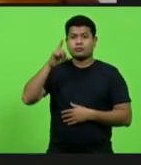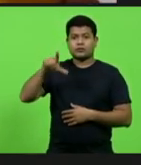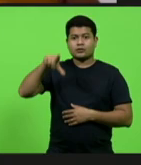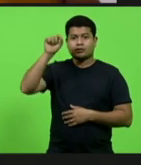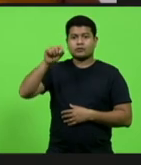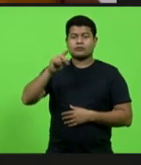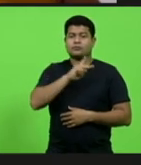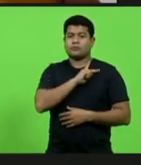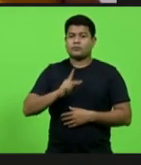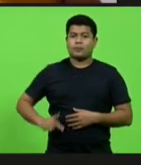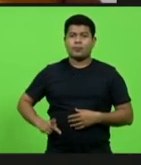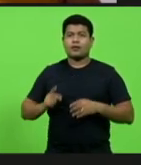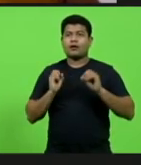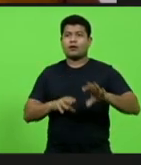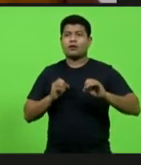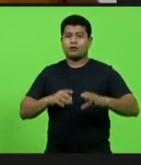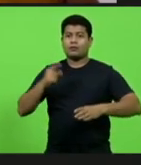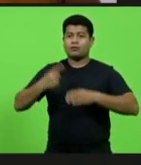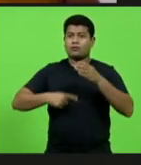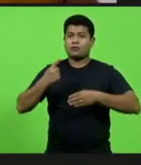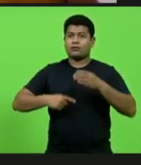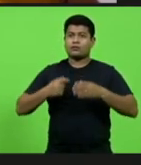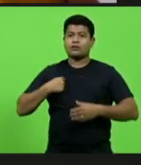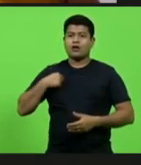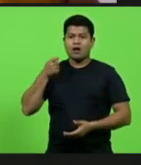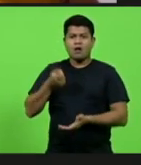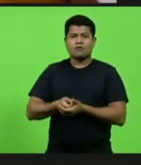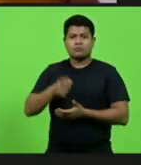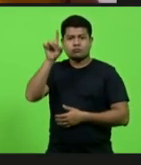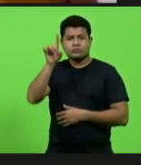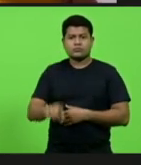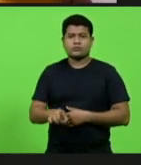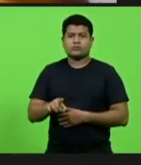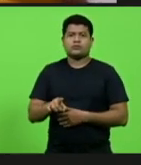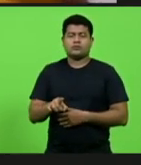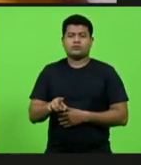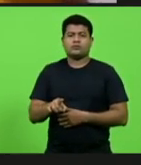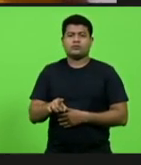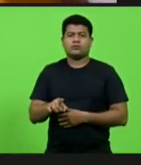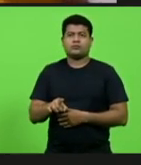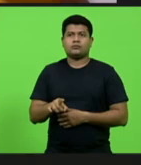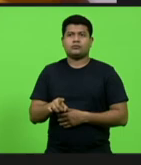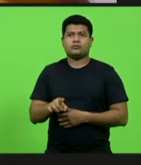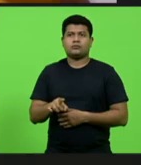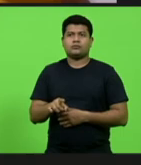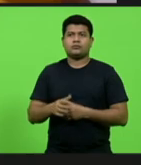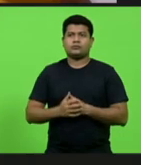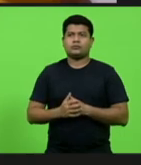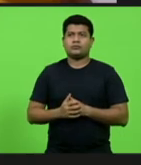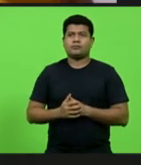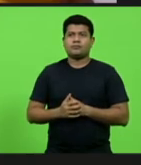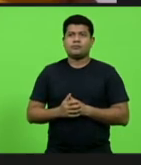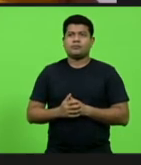Comissão de Educação. Exerço o meu direito de fala. Se não, é...